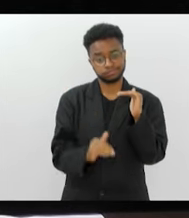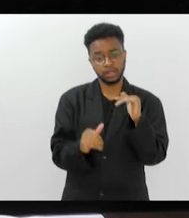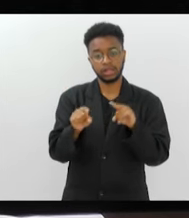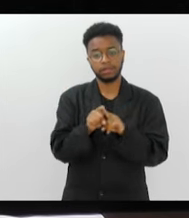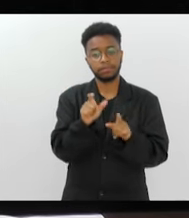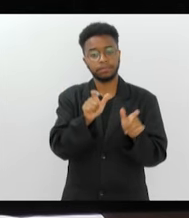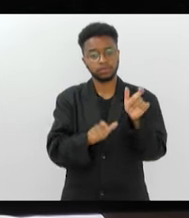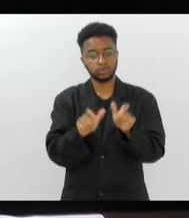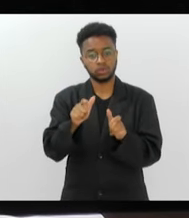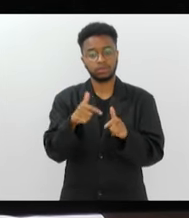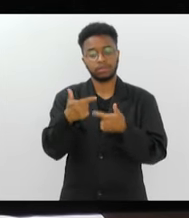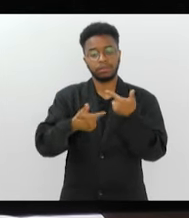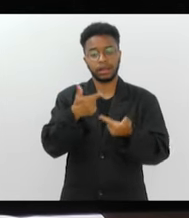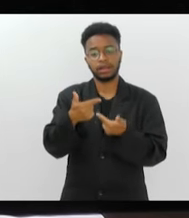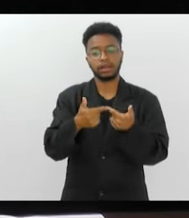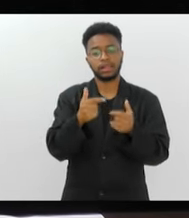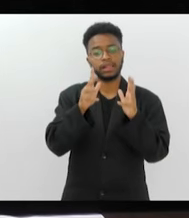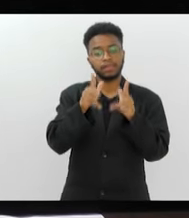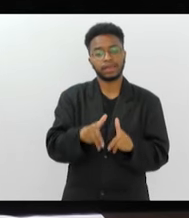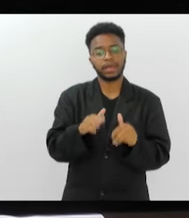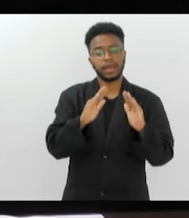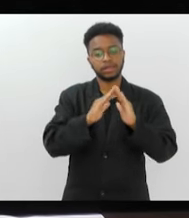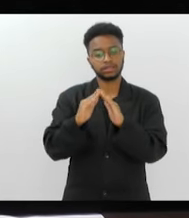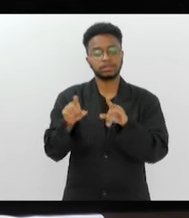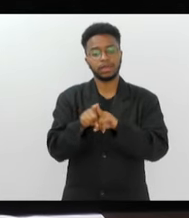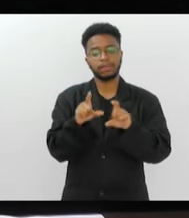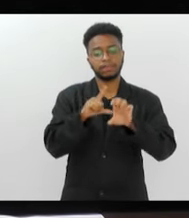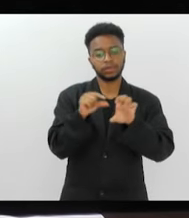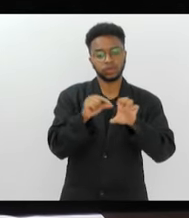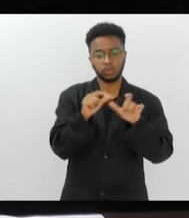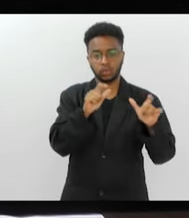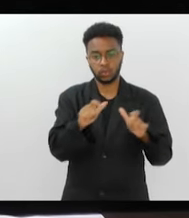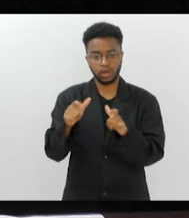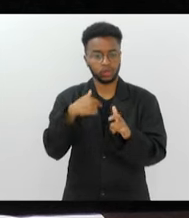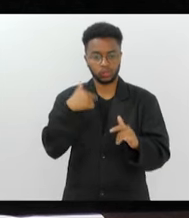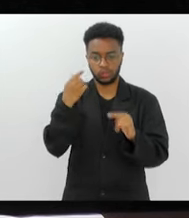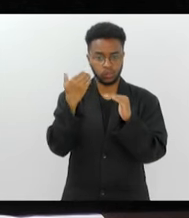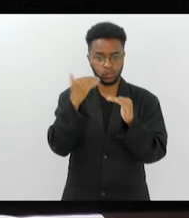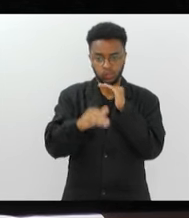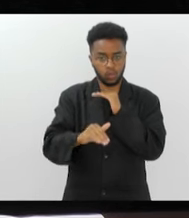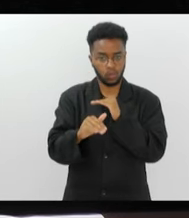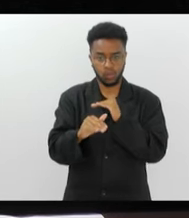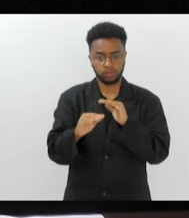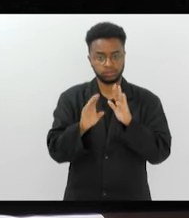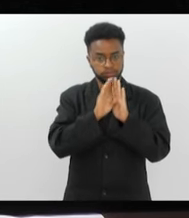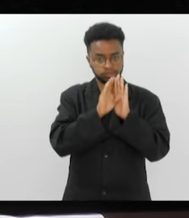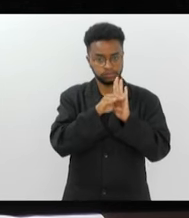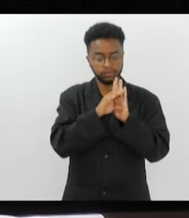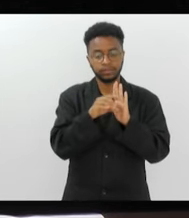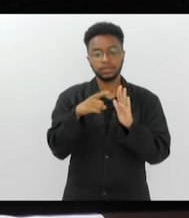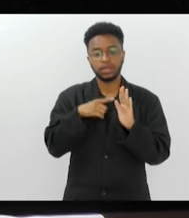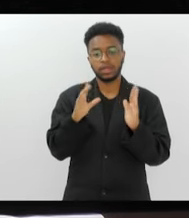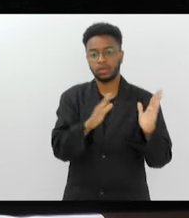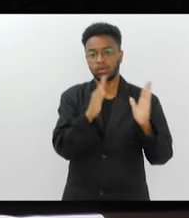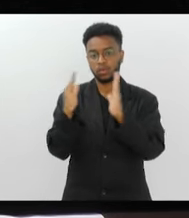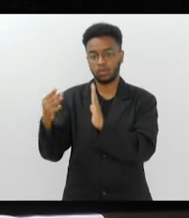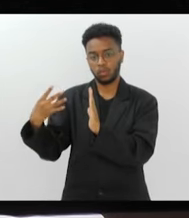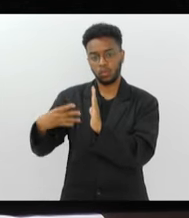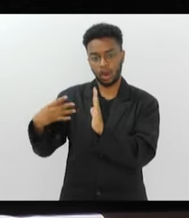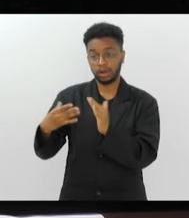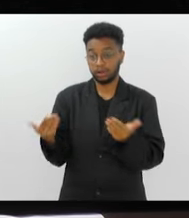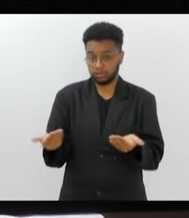os próprios trabalhadores, os próprios empreendedores locais, então eu não concordo com esse conceito. E tem também a quarta fase, que é a fase